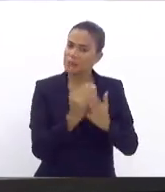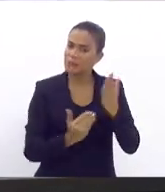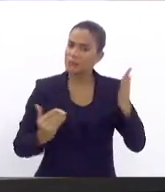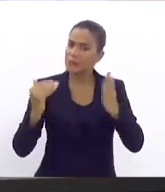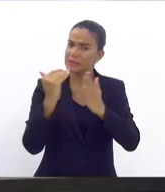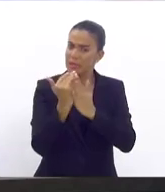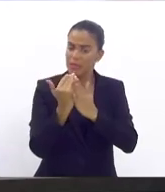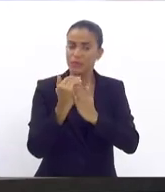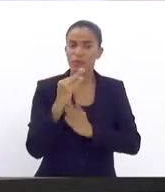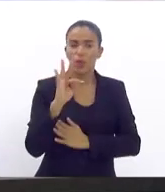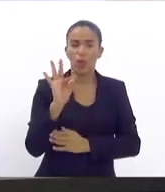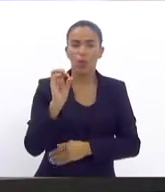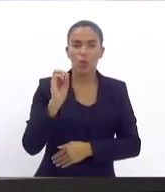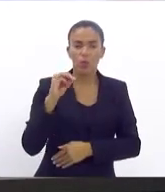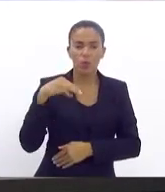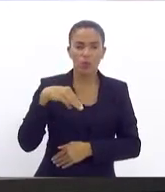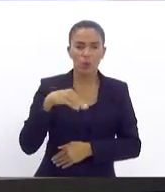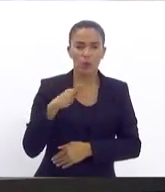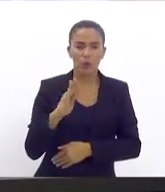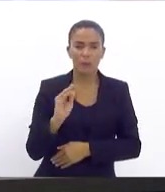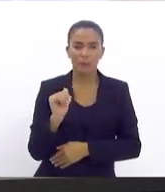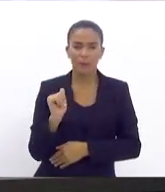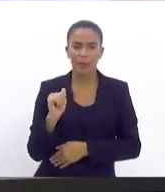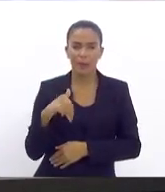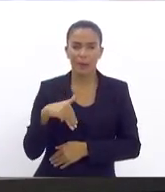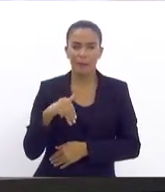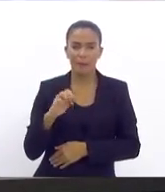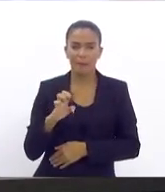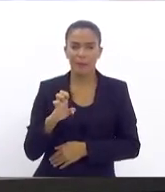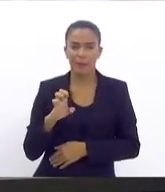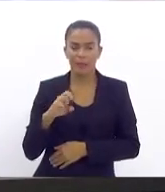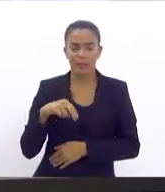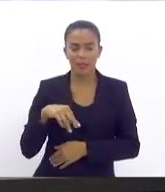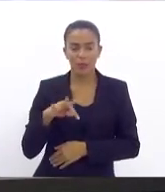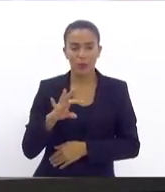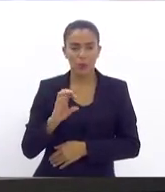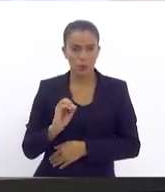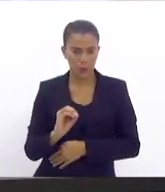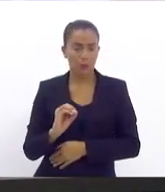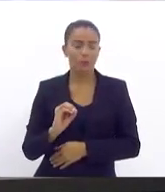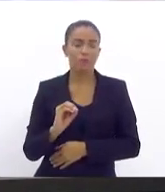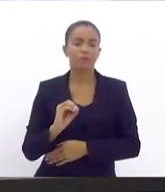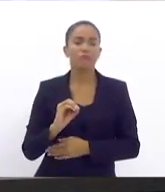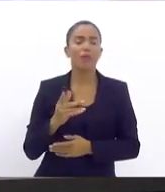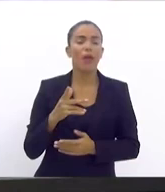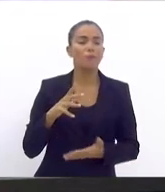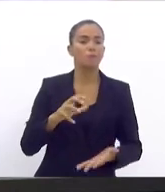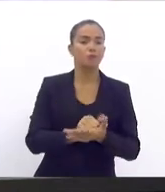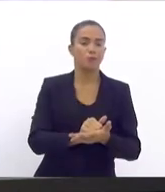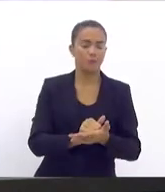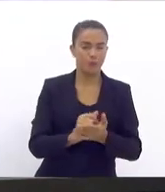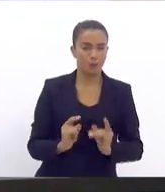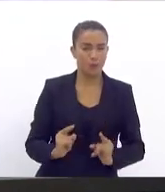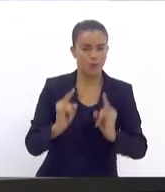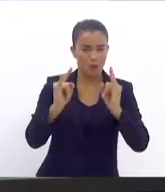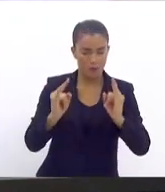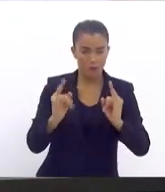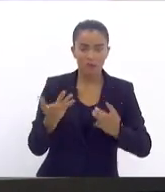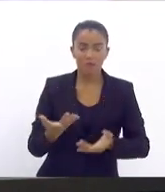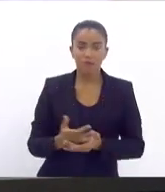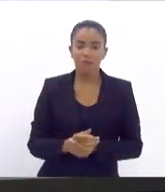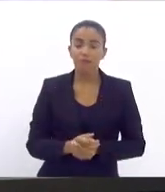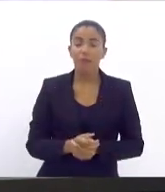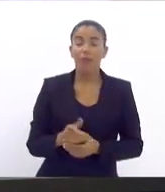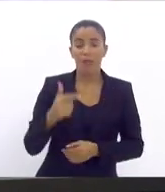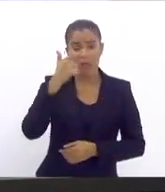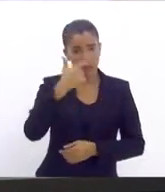por parte aqui, né, do parlamento, desconsiderando o trabalho de quem, de fato, né, tecnicamente trabalha com patrimônio.